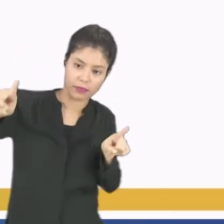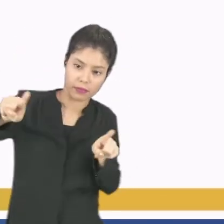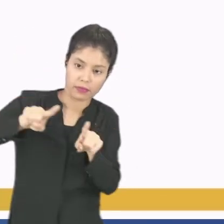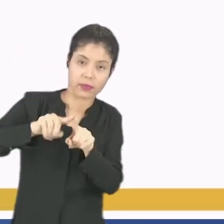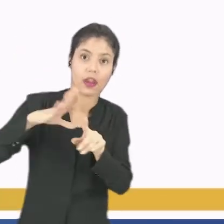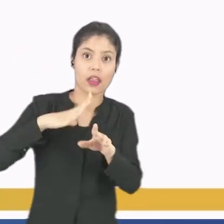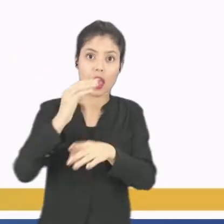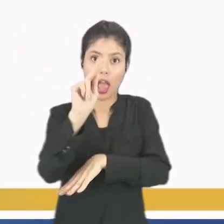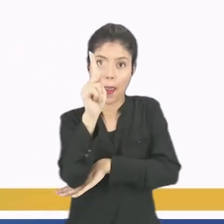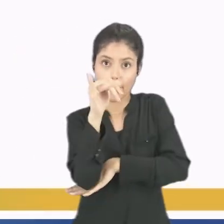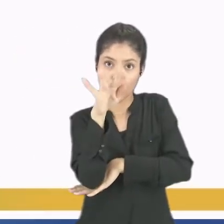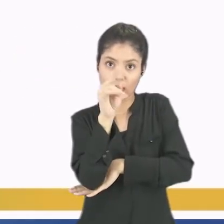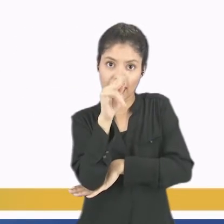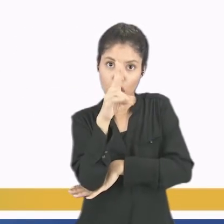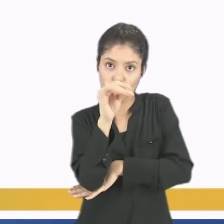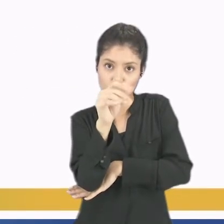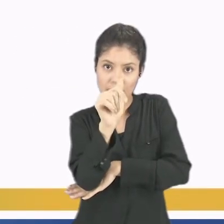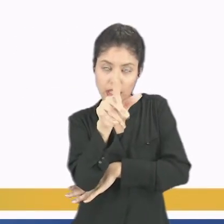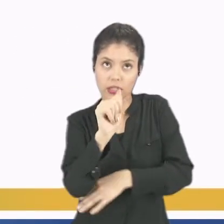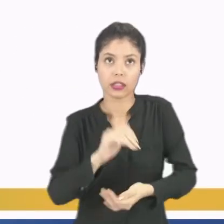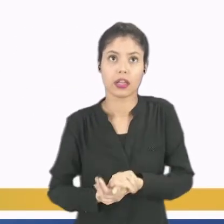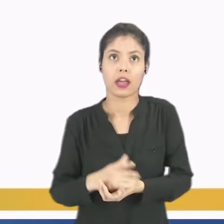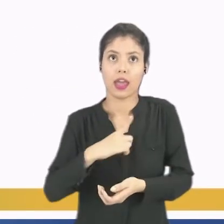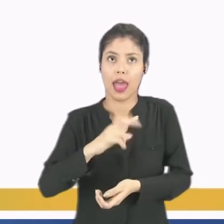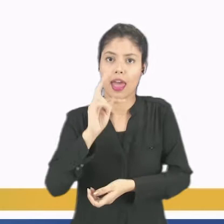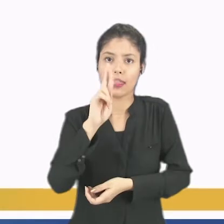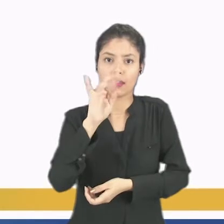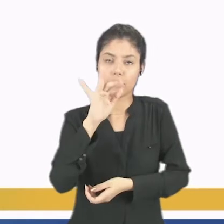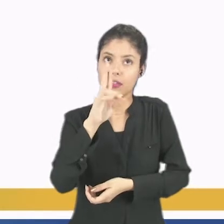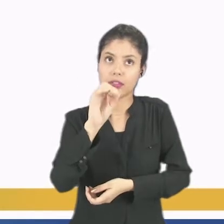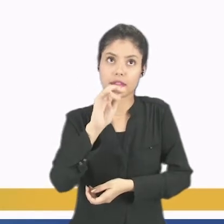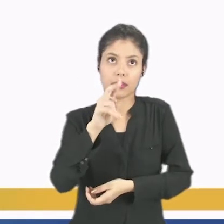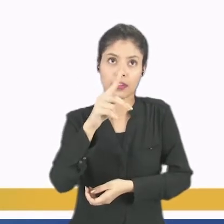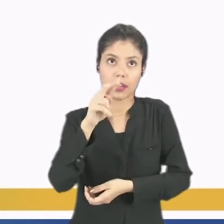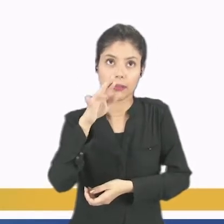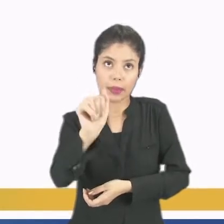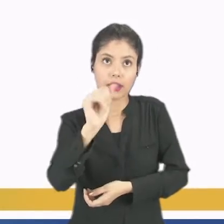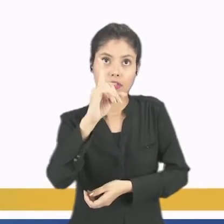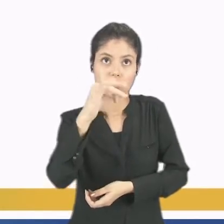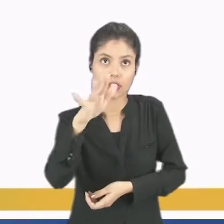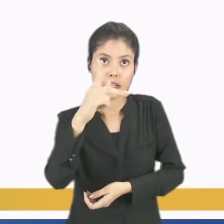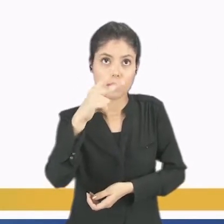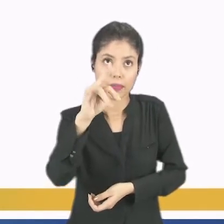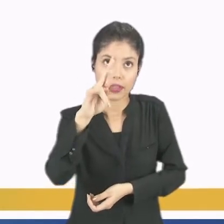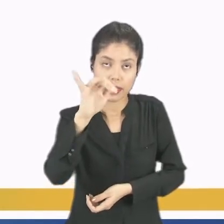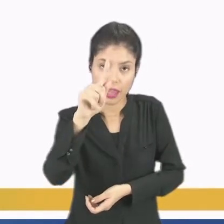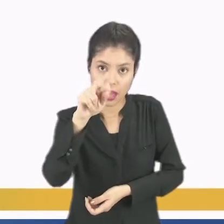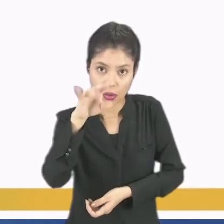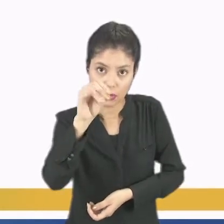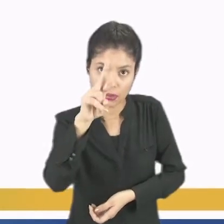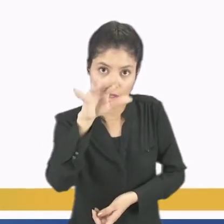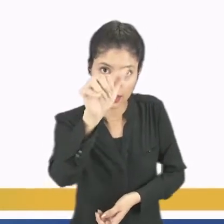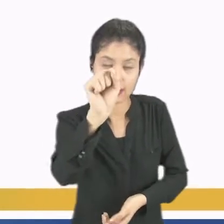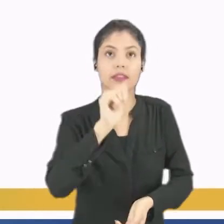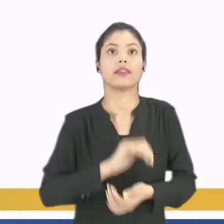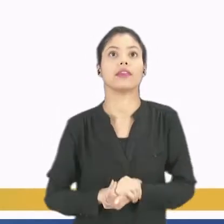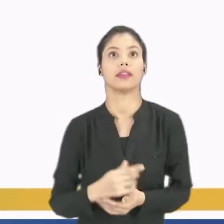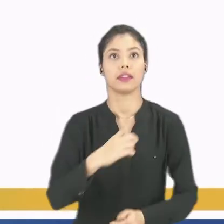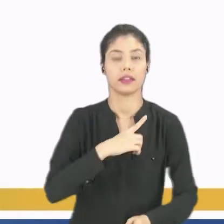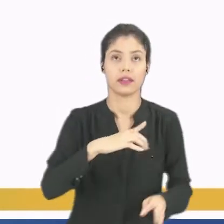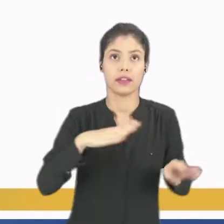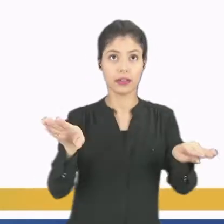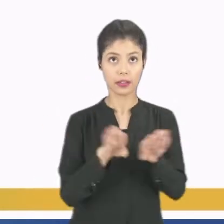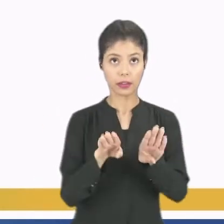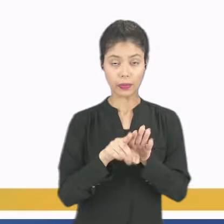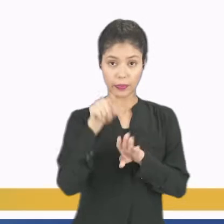aqui é a hipotenusa. Vamos aplicar o famoso teorema de Pitágoras. Por isso que aqui tem a raiz, ó. Ok?